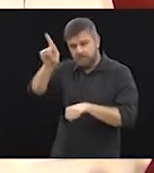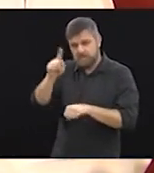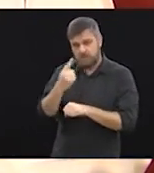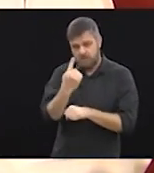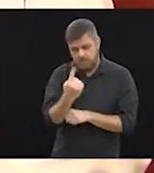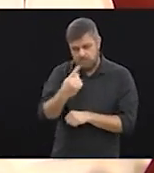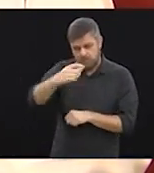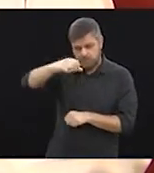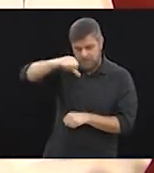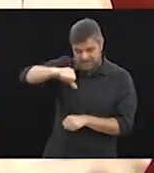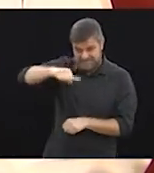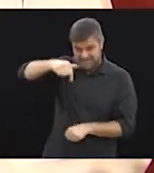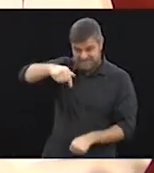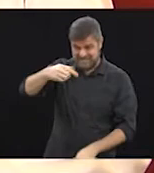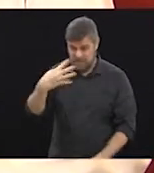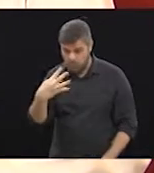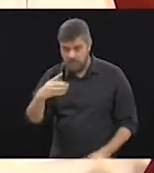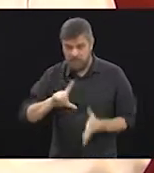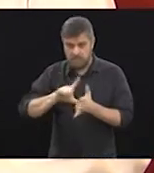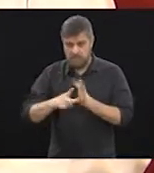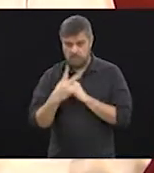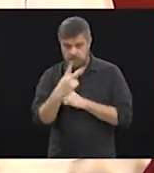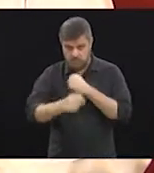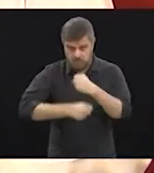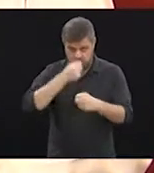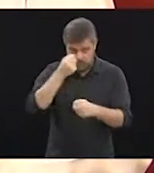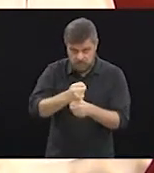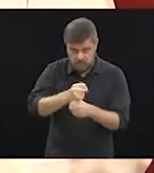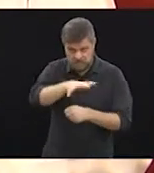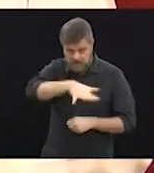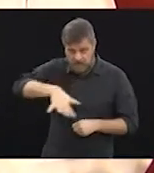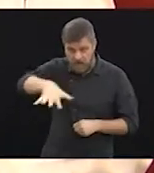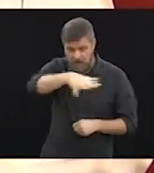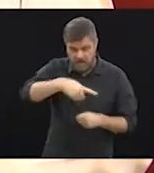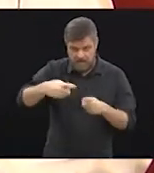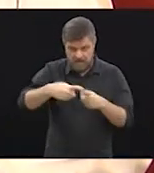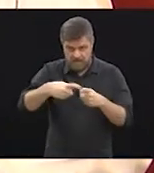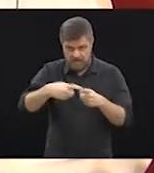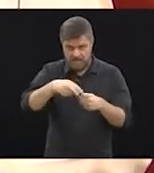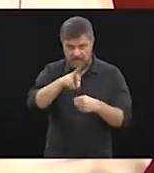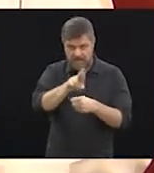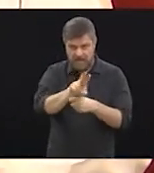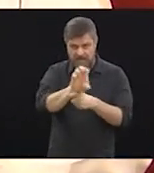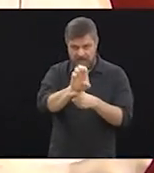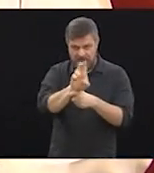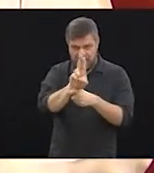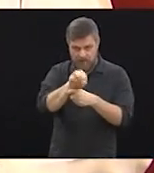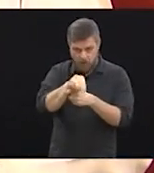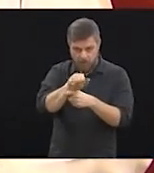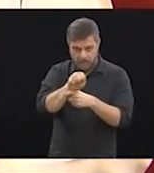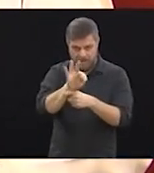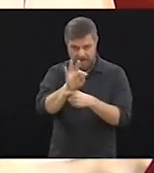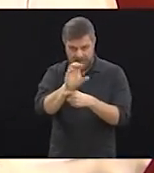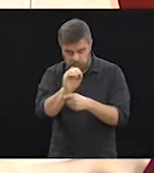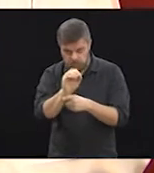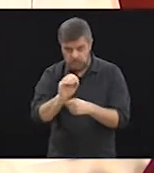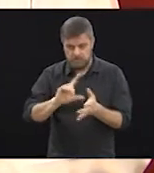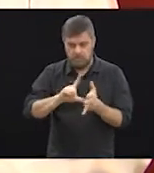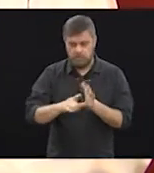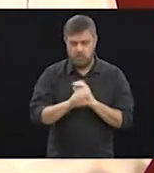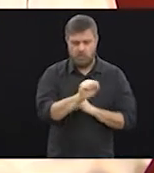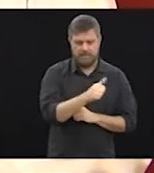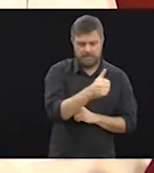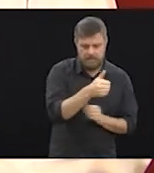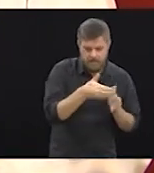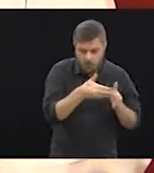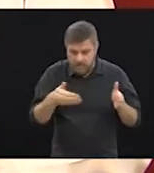formei em 74, depois eu fiz 2 anos de clínica médica e reumatologia, e aí